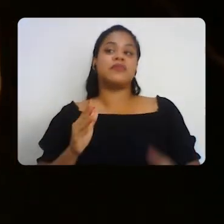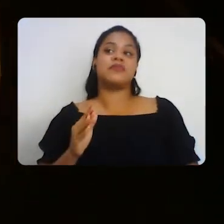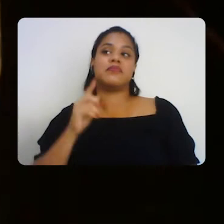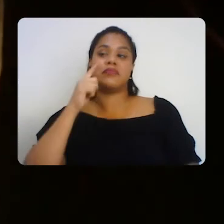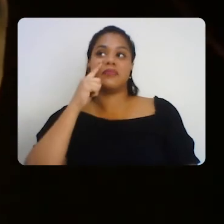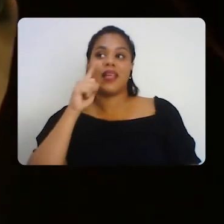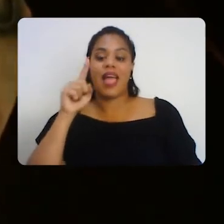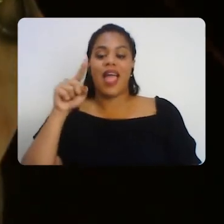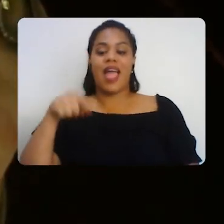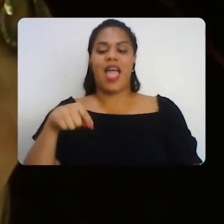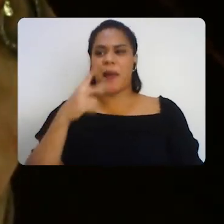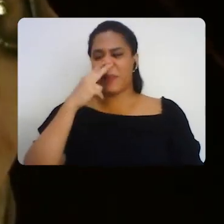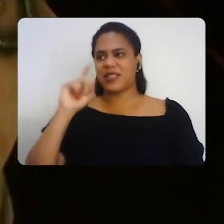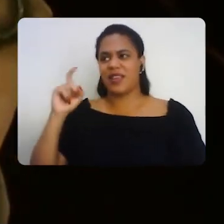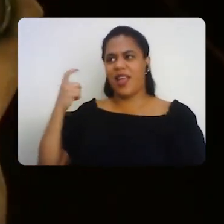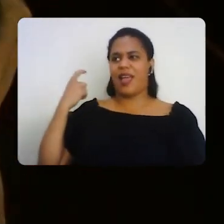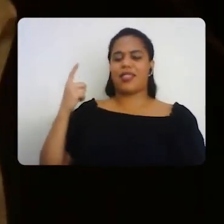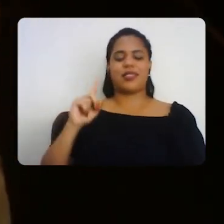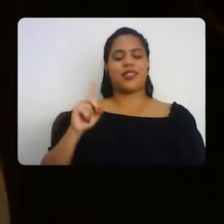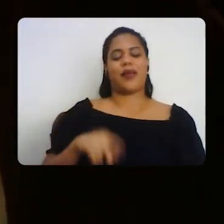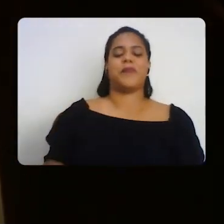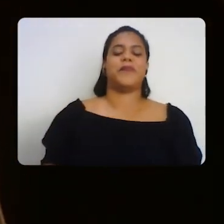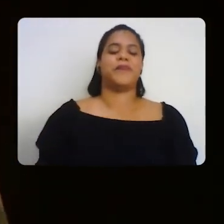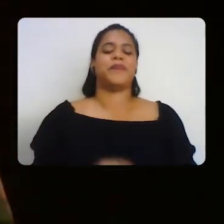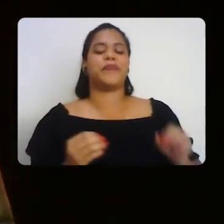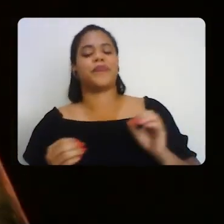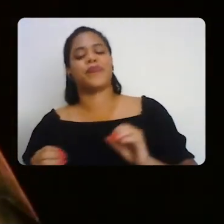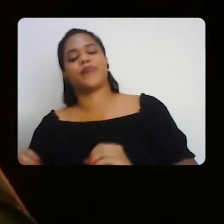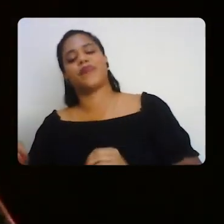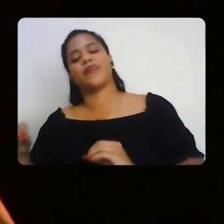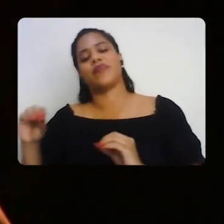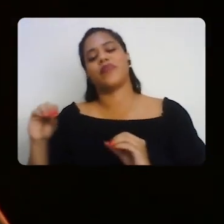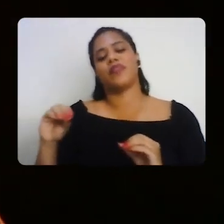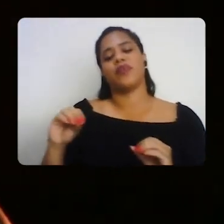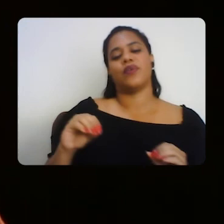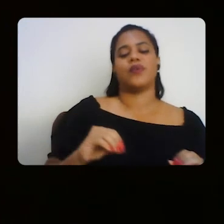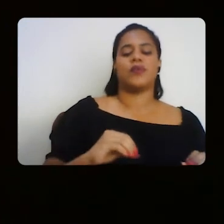é e nunca foi.